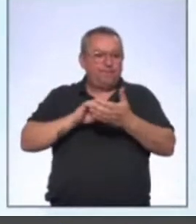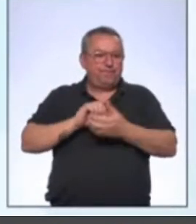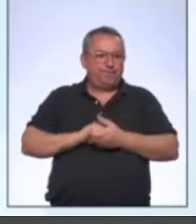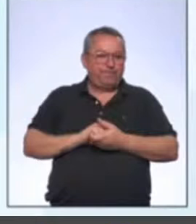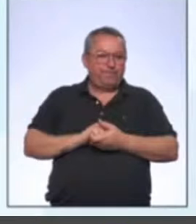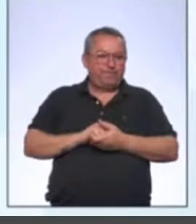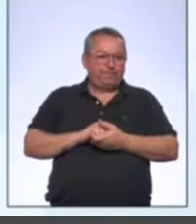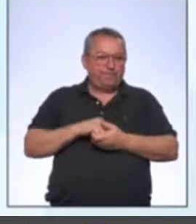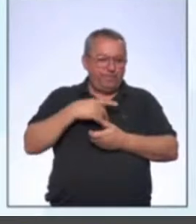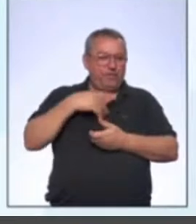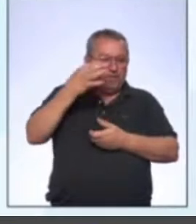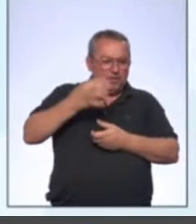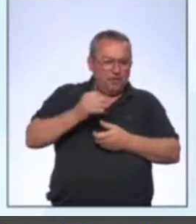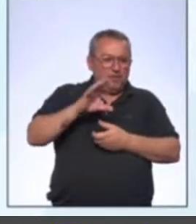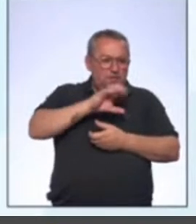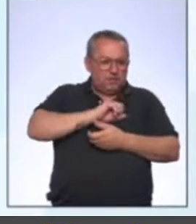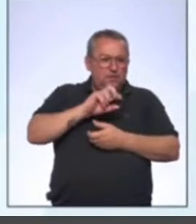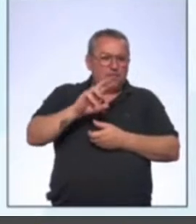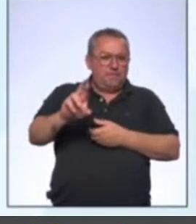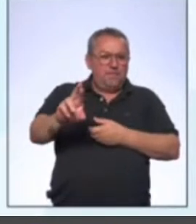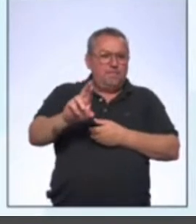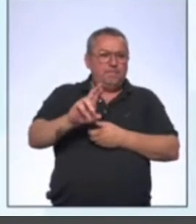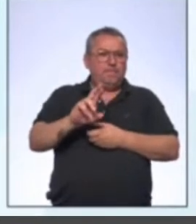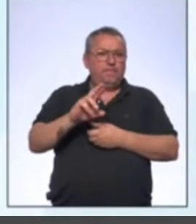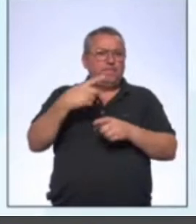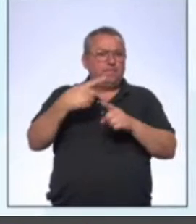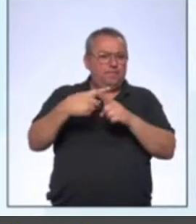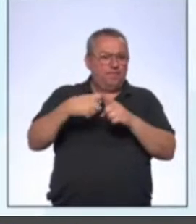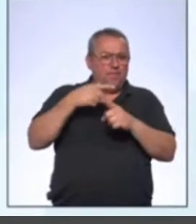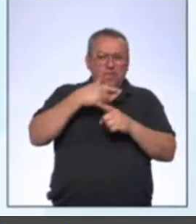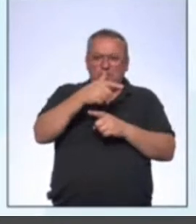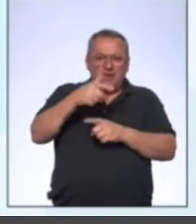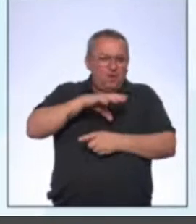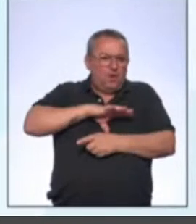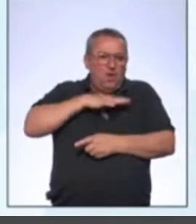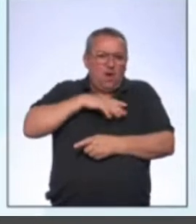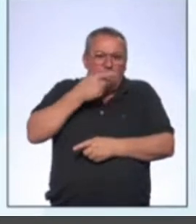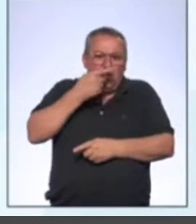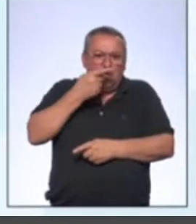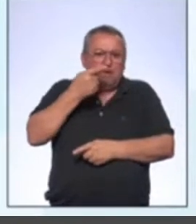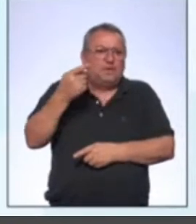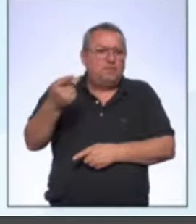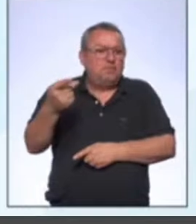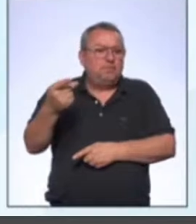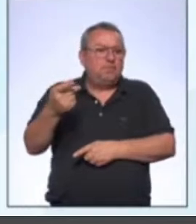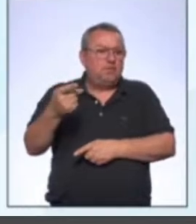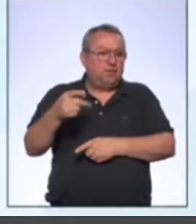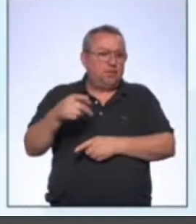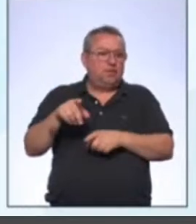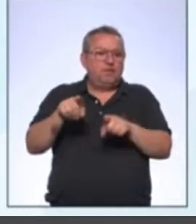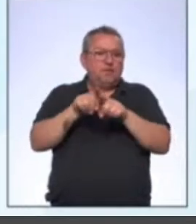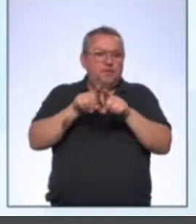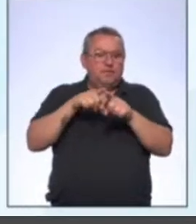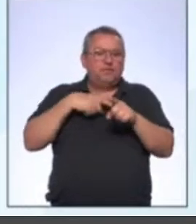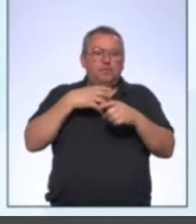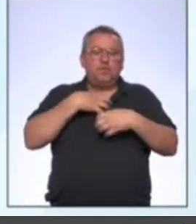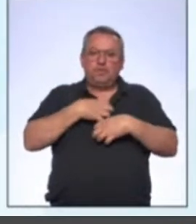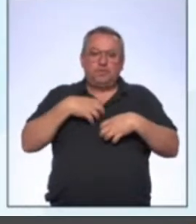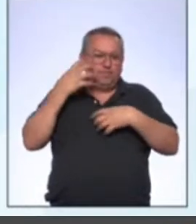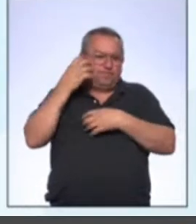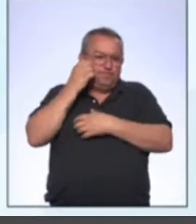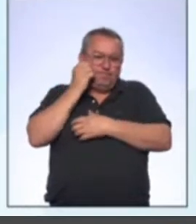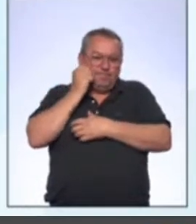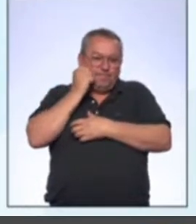amor é correspondido. É correspondido? Ora, ele não tem nem coragem de se declarar, né? Ele é muito tímido ou ela é muito tímida.